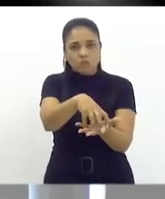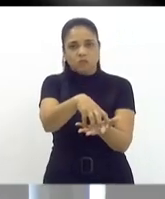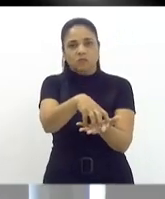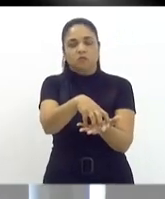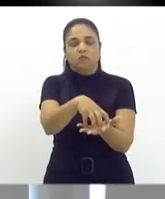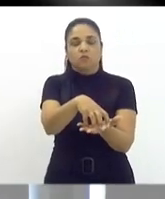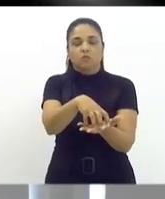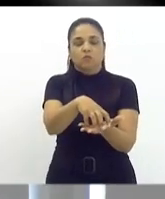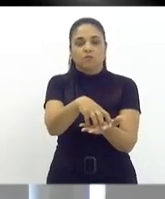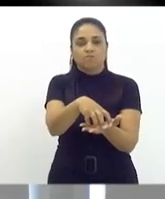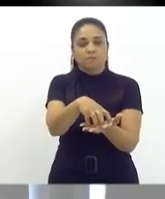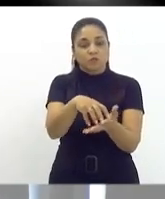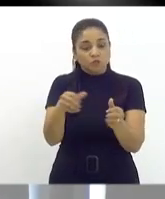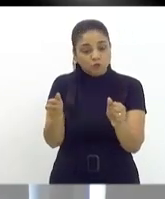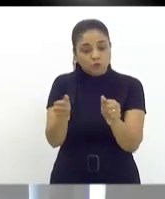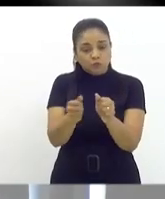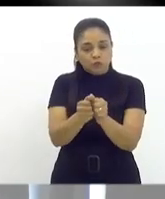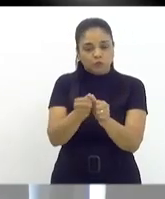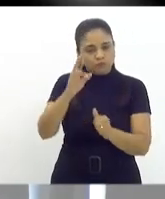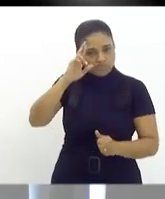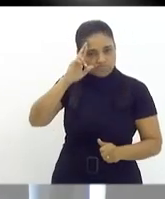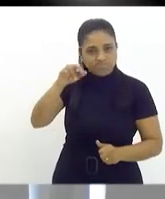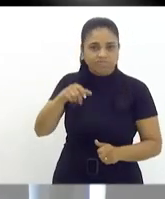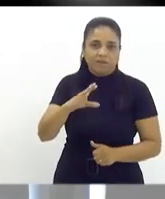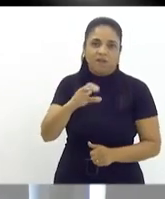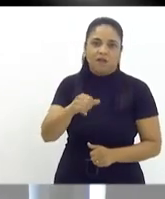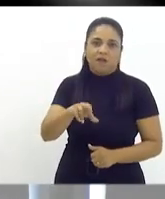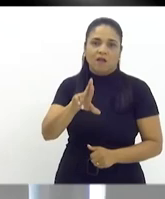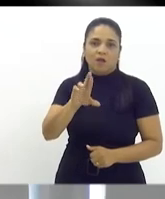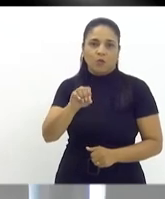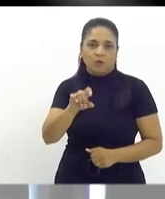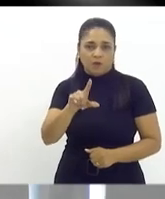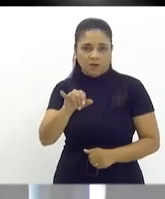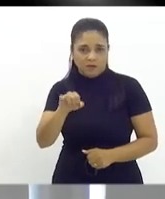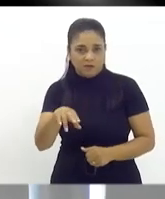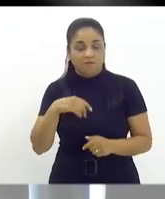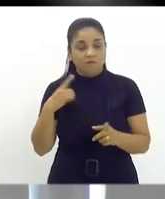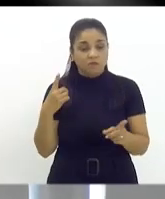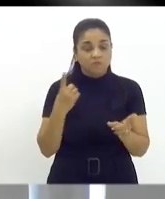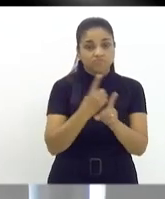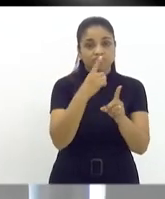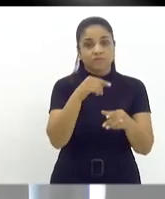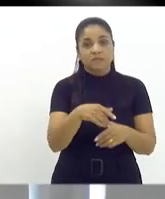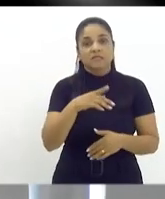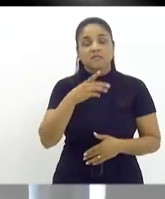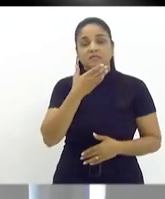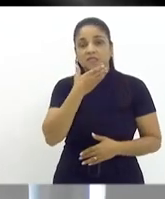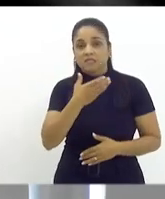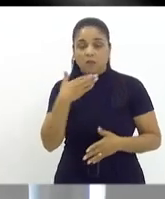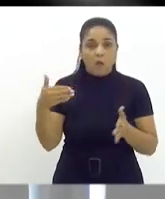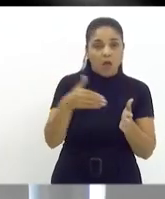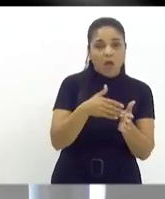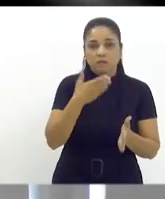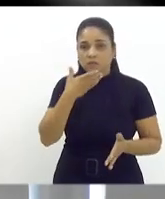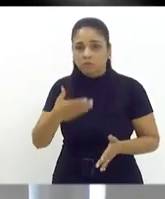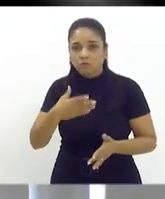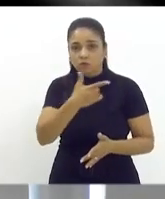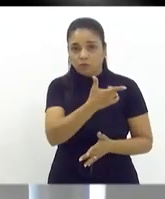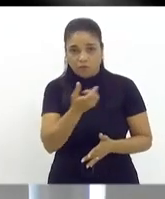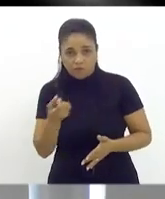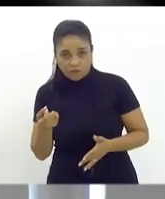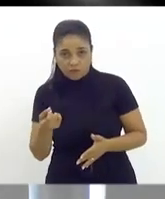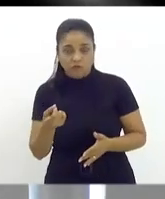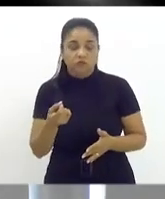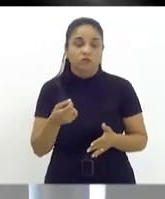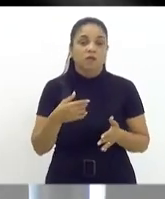Carolina bom E aí foi identificado de Novembro a Dezembro de 2020 os casos tramitados em 2012